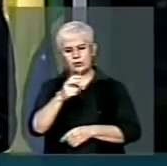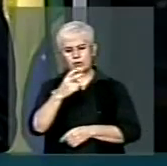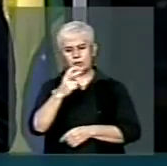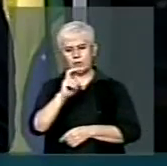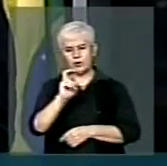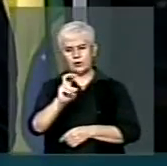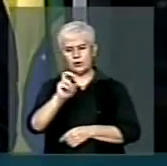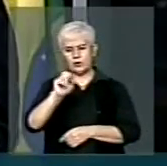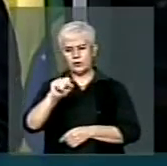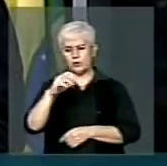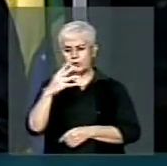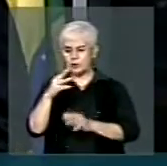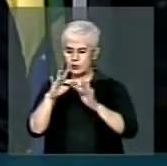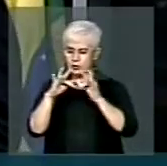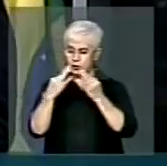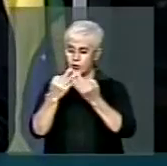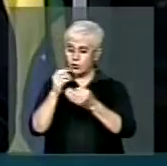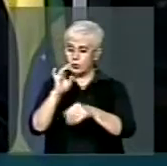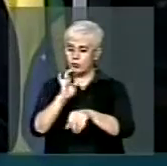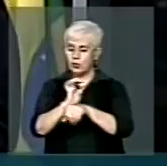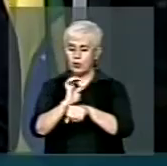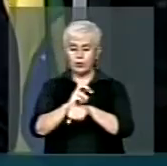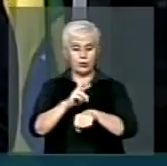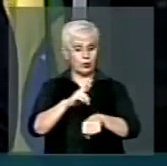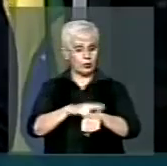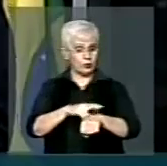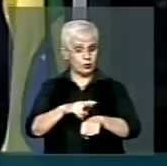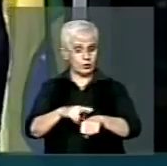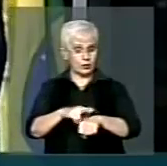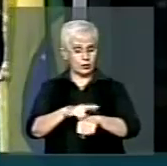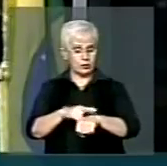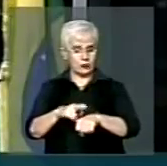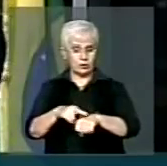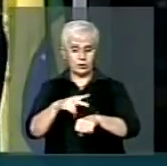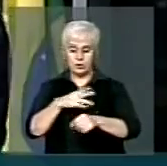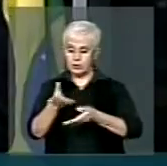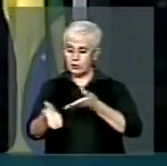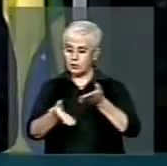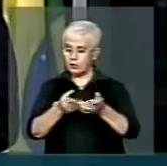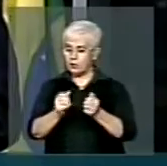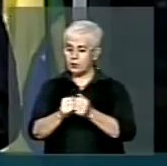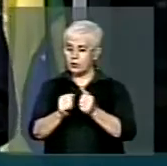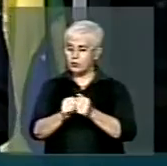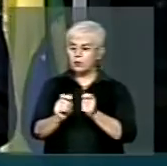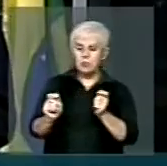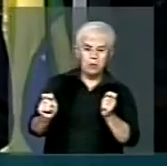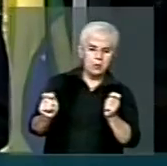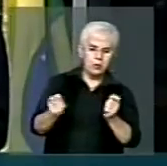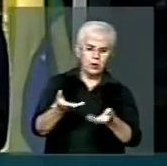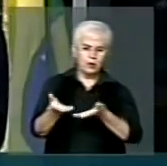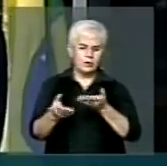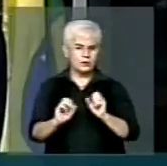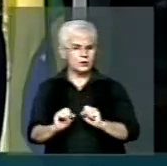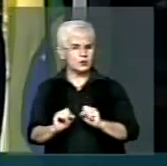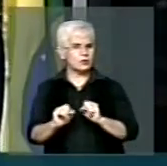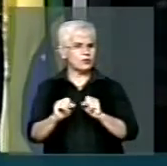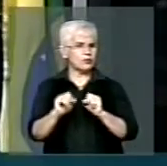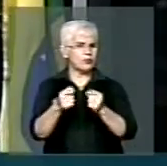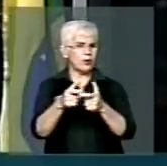5.584 famílias só no estado de Rondônia foram atendidas na medida do possível por um esforço muito